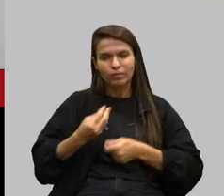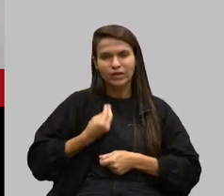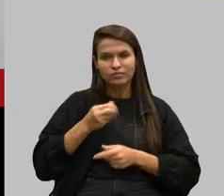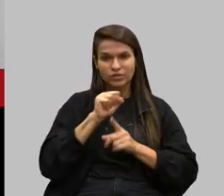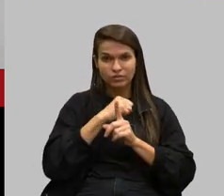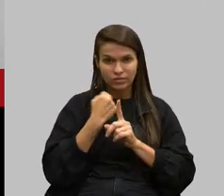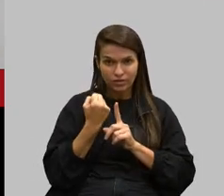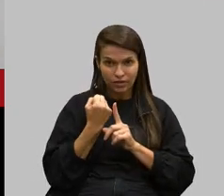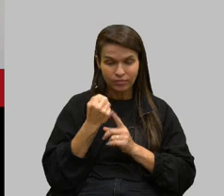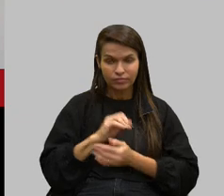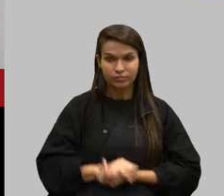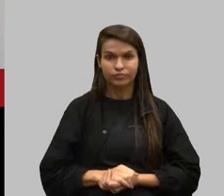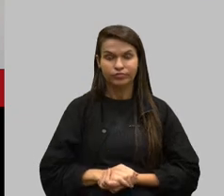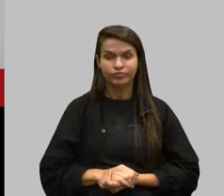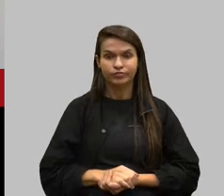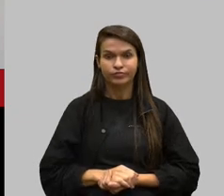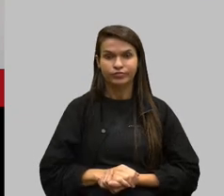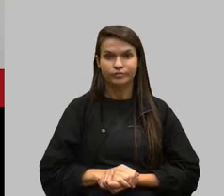social